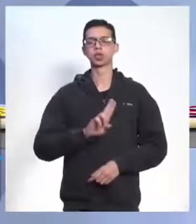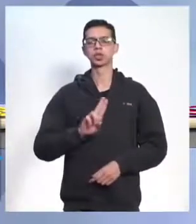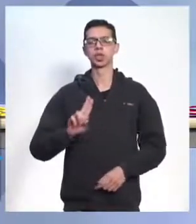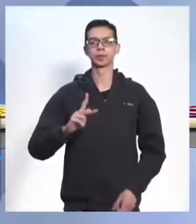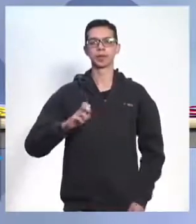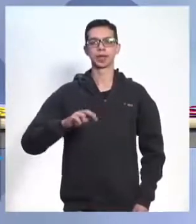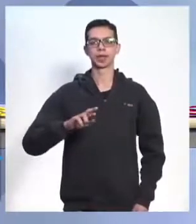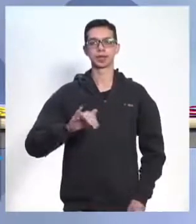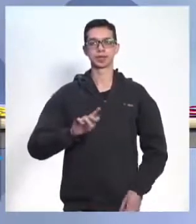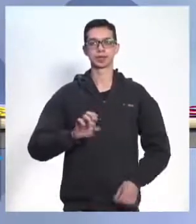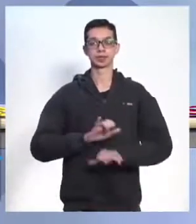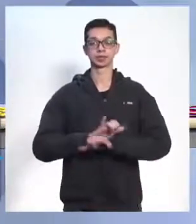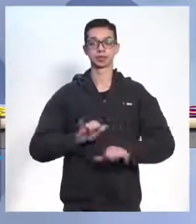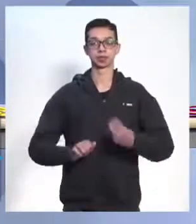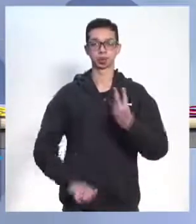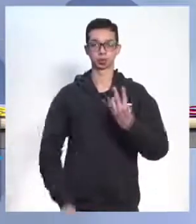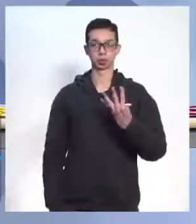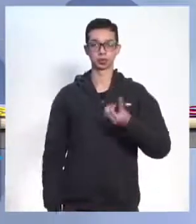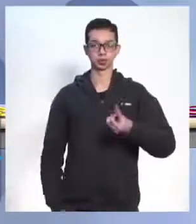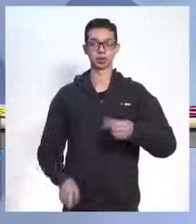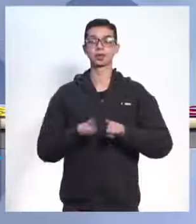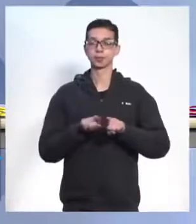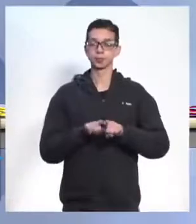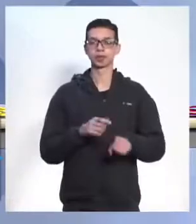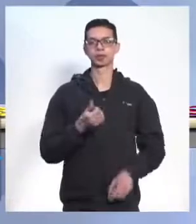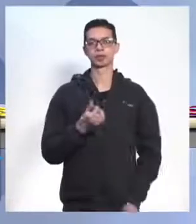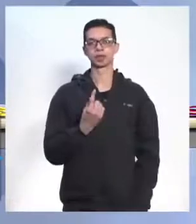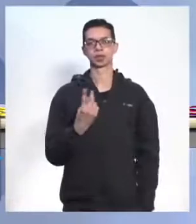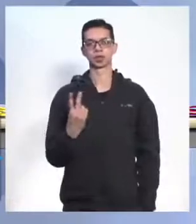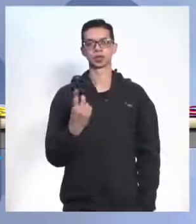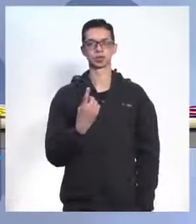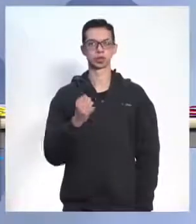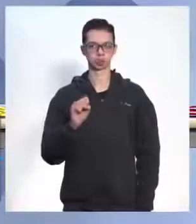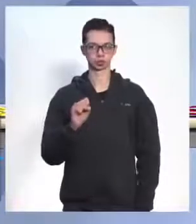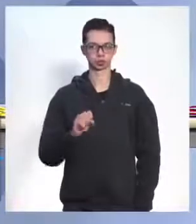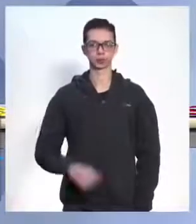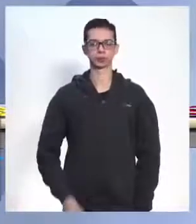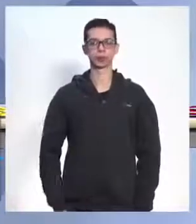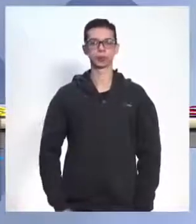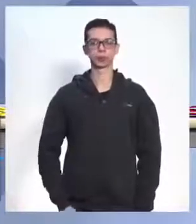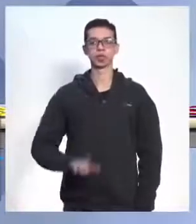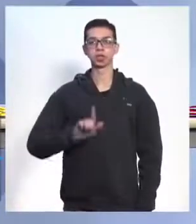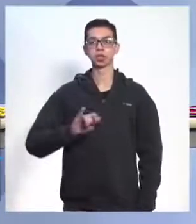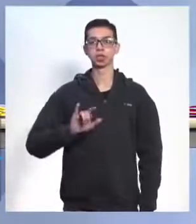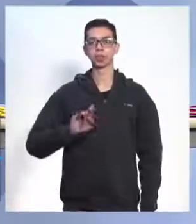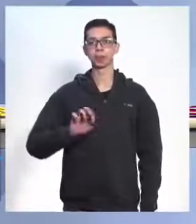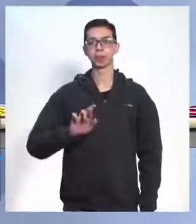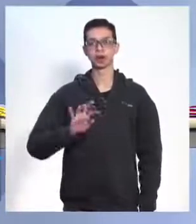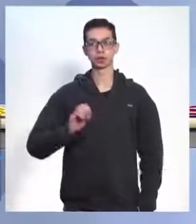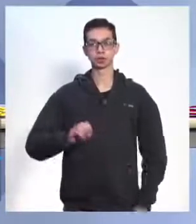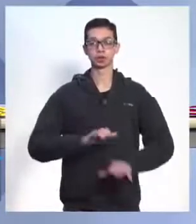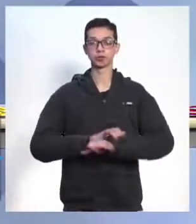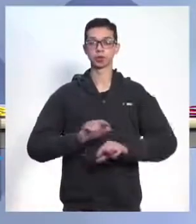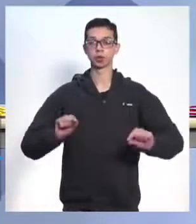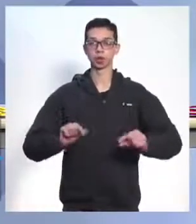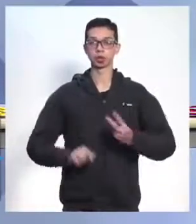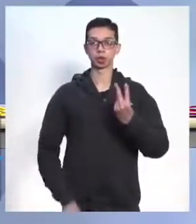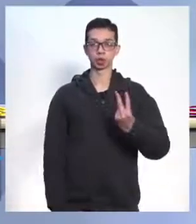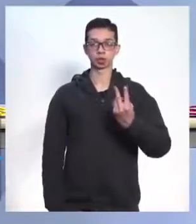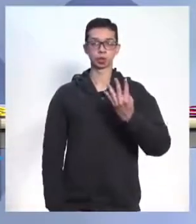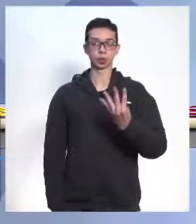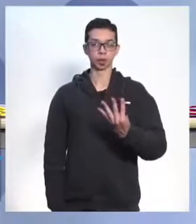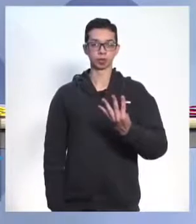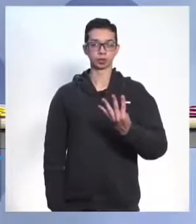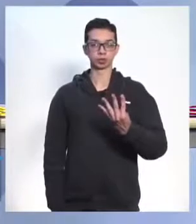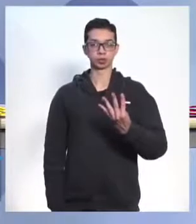6, mas também colocou 6, 12 e 18. Tá. Certo? E o Gilberto também colocou 2, 4